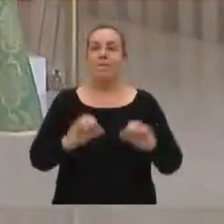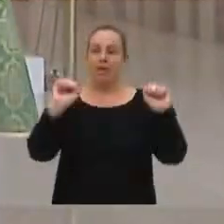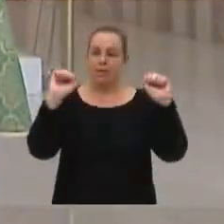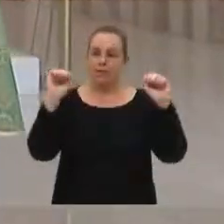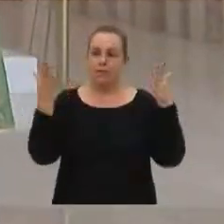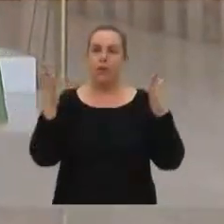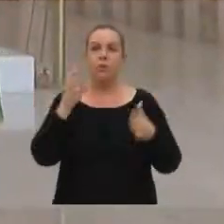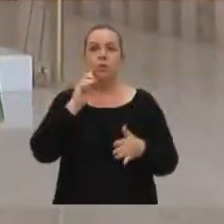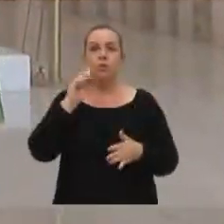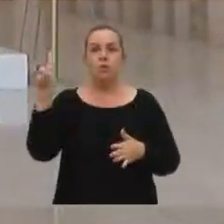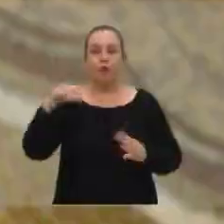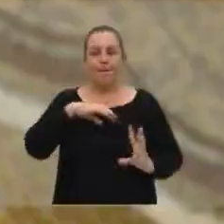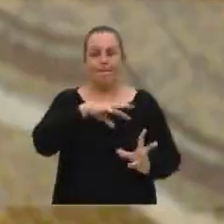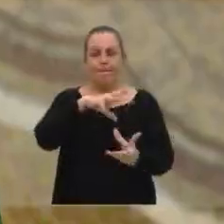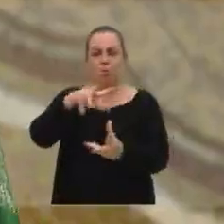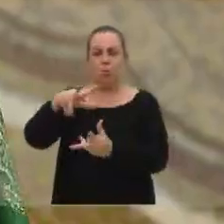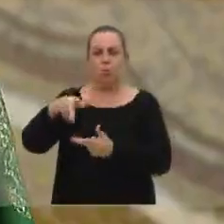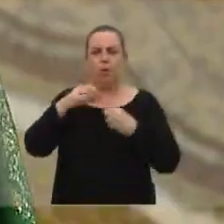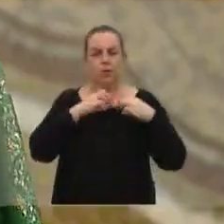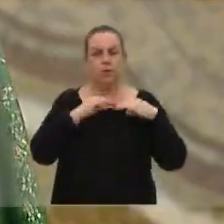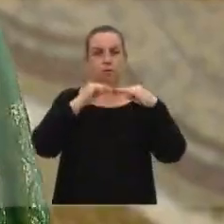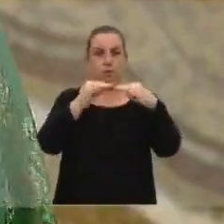celebramos o Dia Mundial das Missões